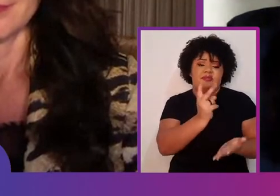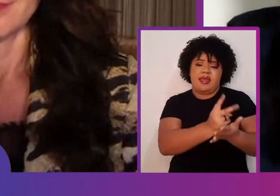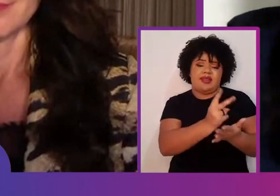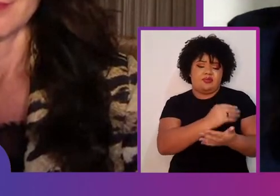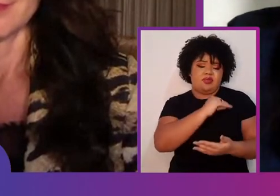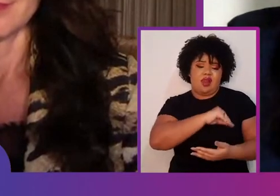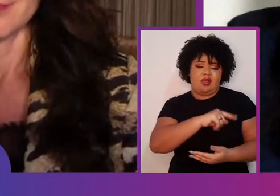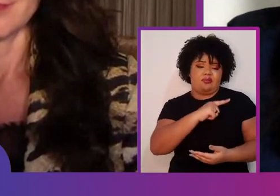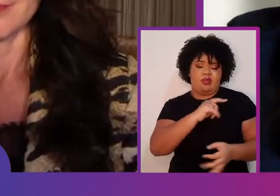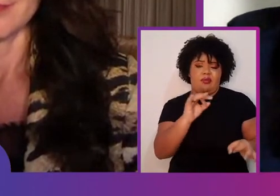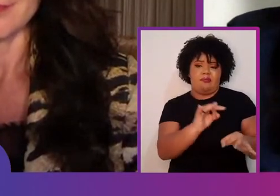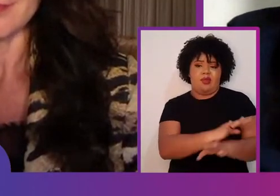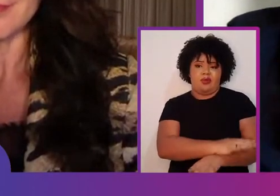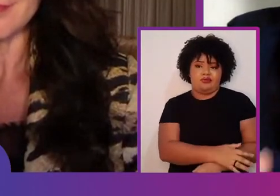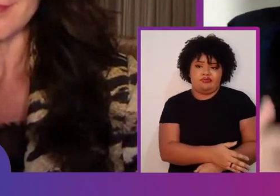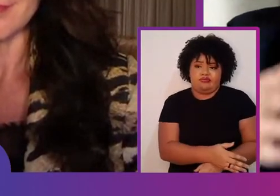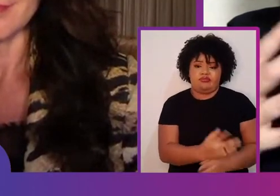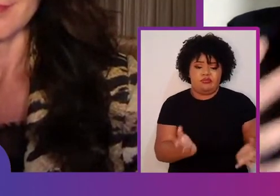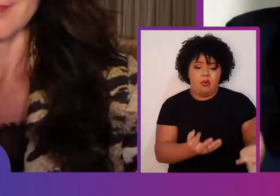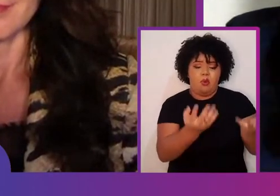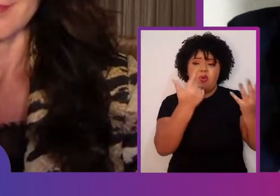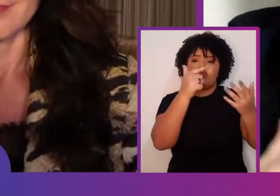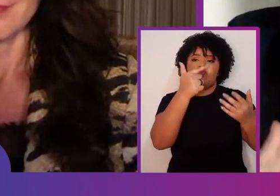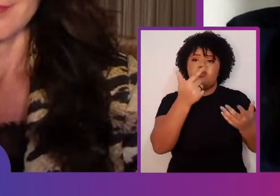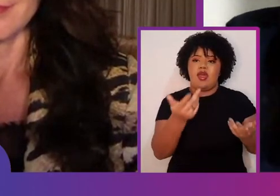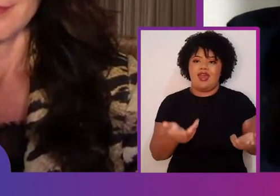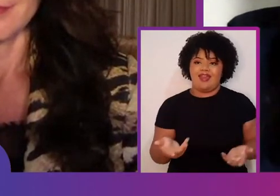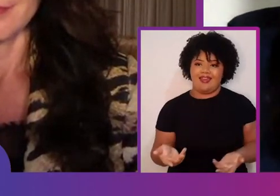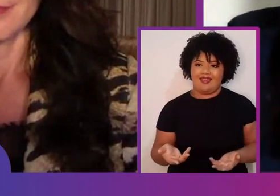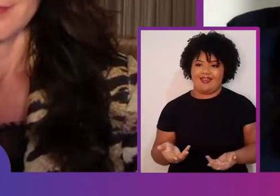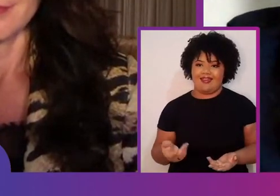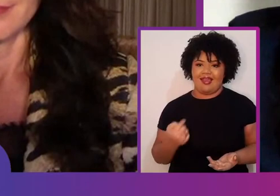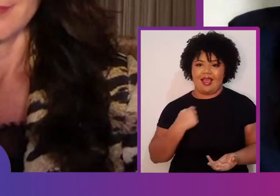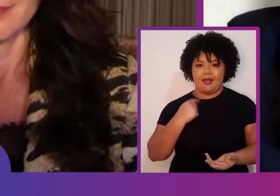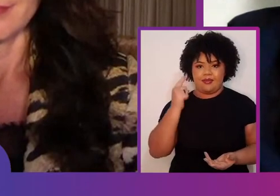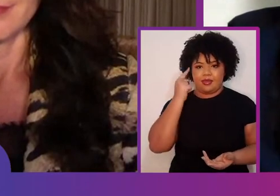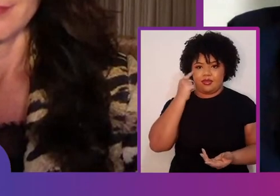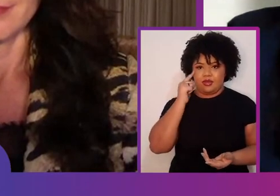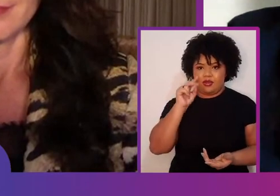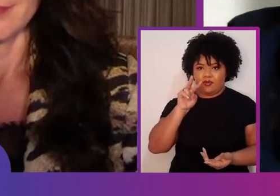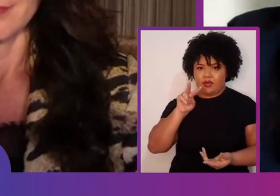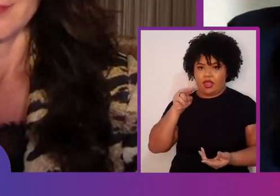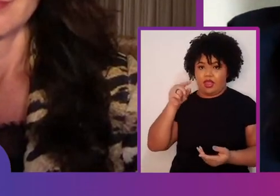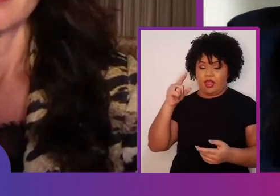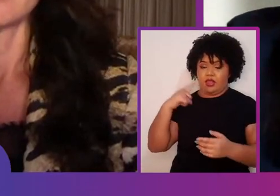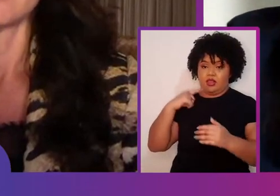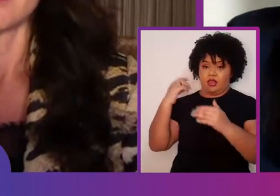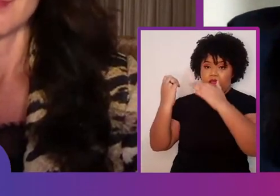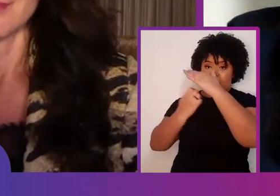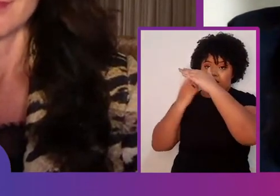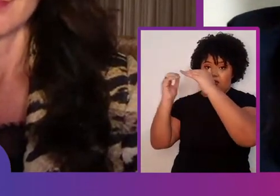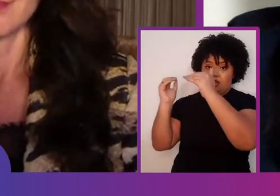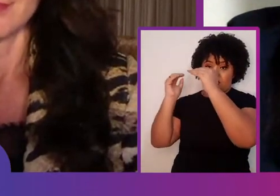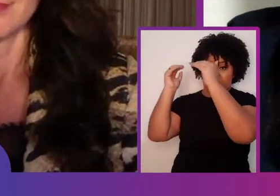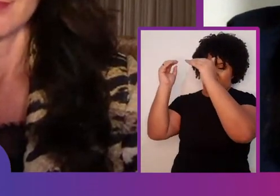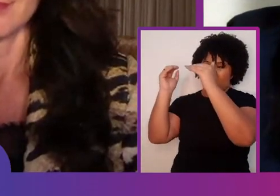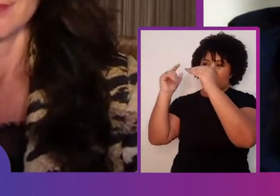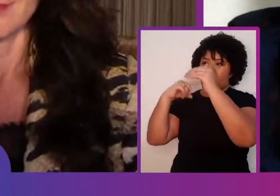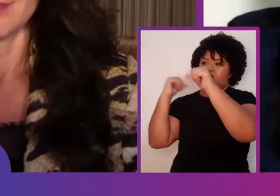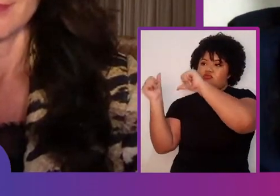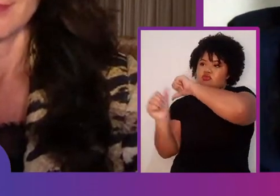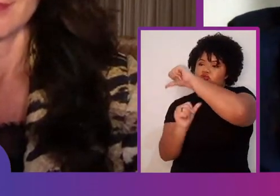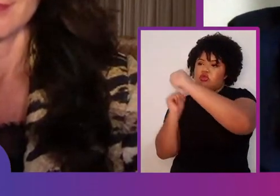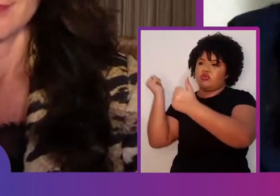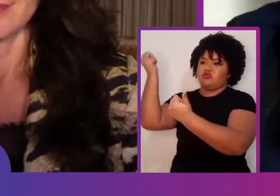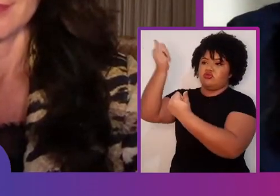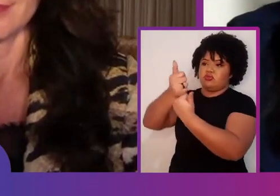Que é mais ou menos isso que as pessoas escutam. E aí muda o cenário de poder da organização e botam esse cara de escanteio. Só mesmo dando um